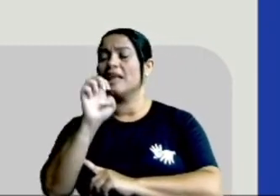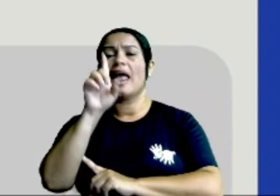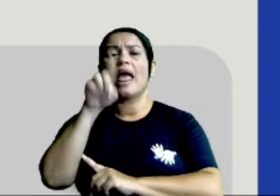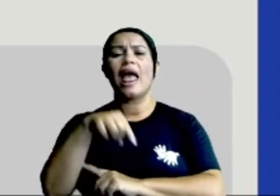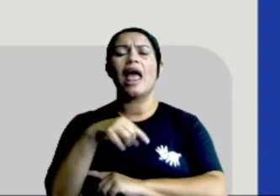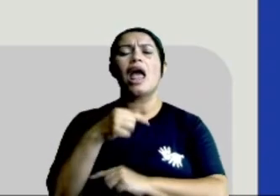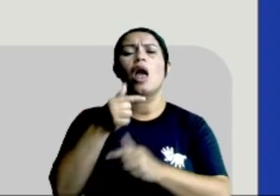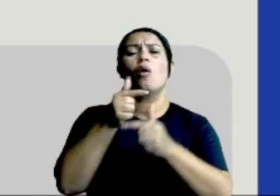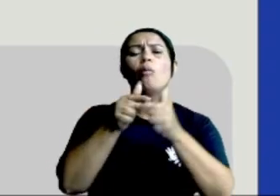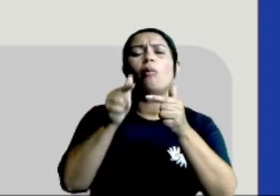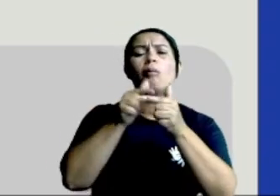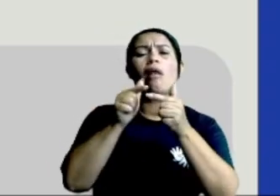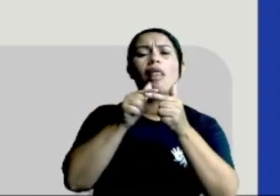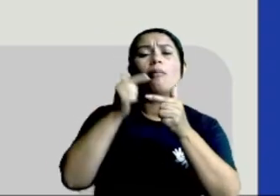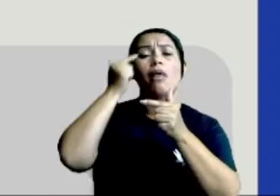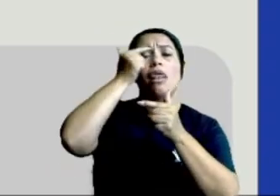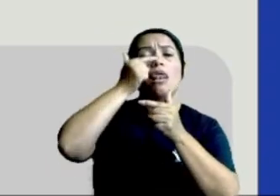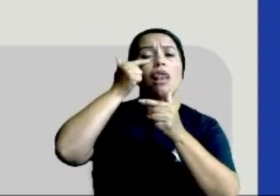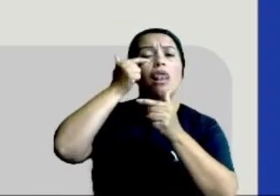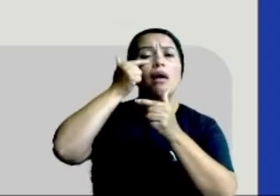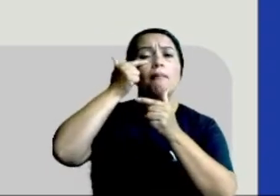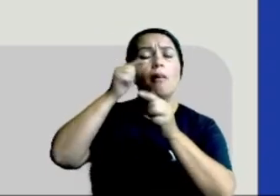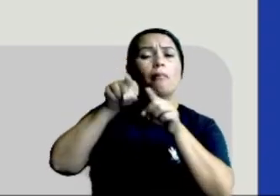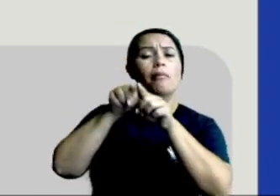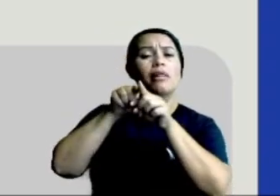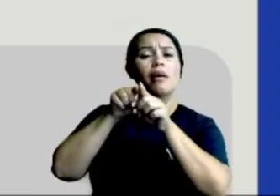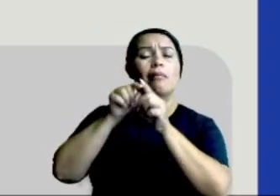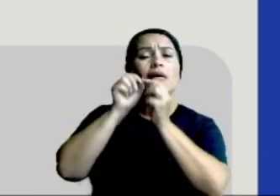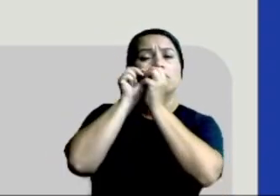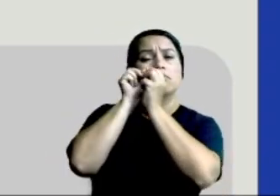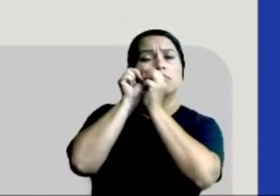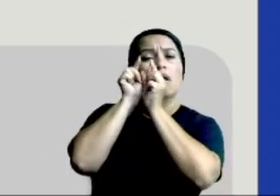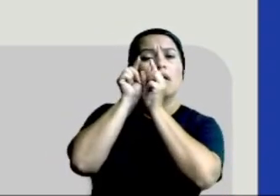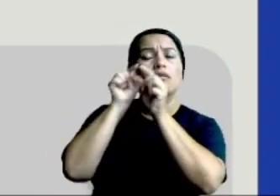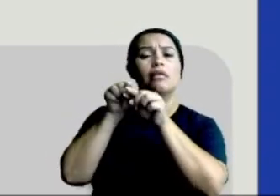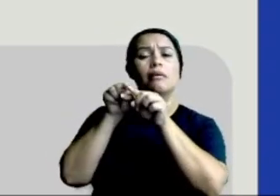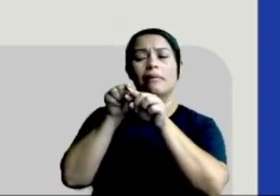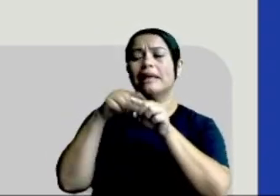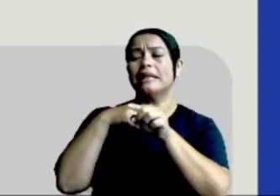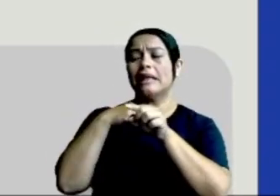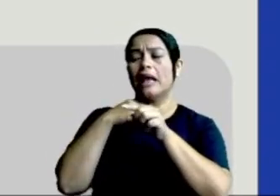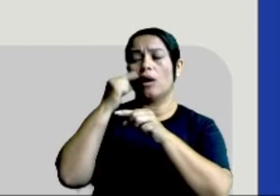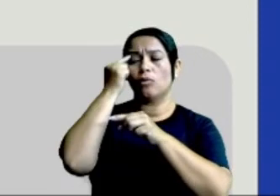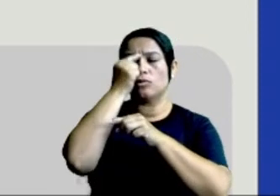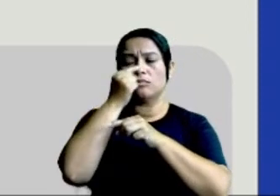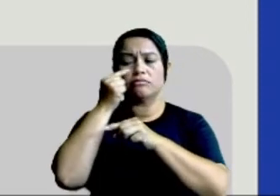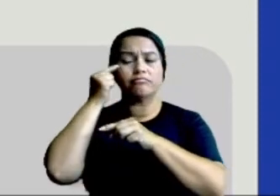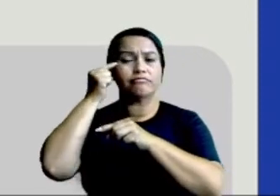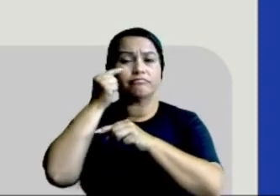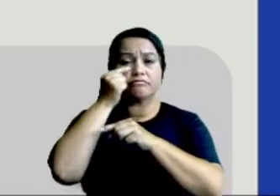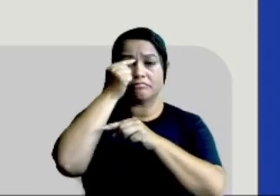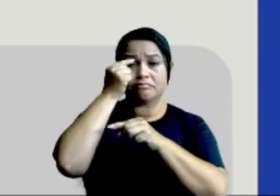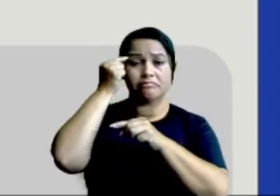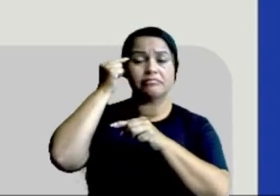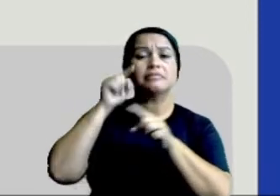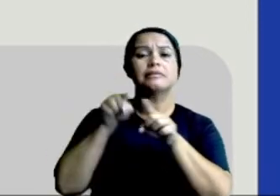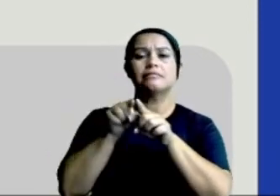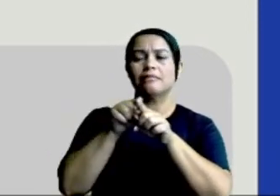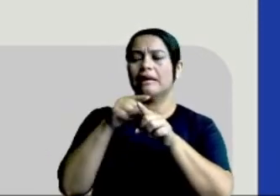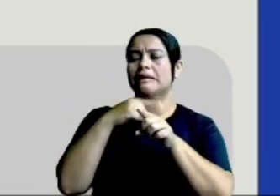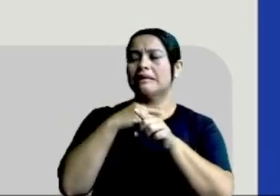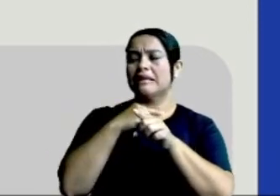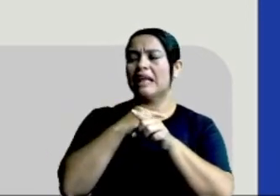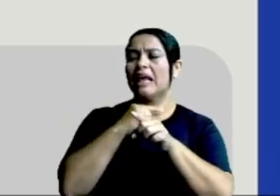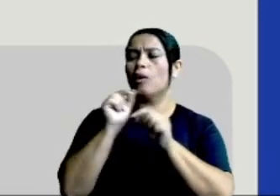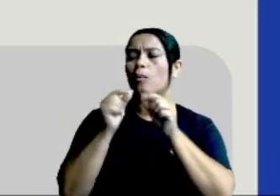um poro na pele, na pálpebra. A blefarite já é a inflamação da pálpebra inteira, dos 2 lados. Essa